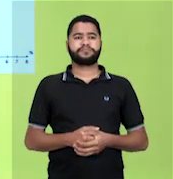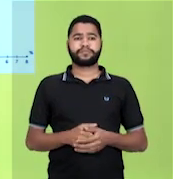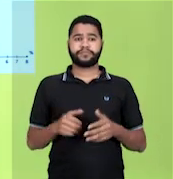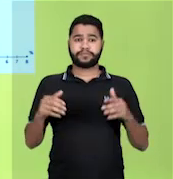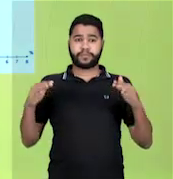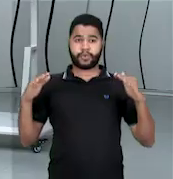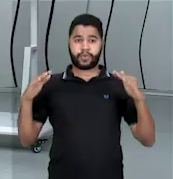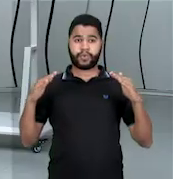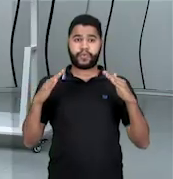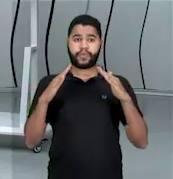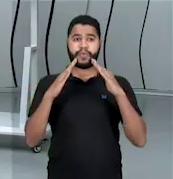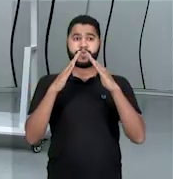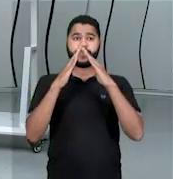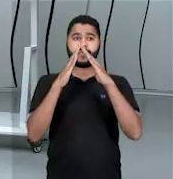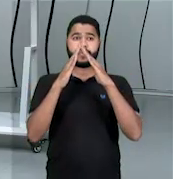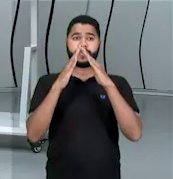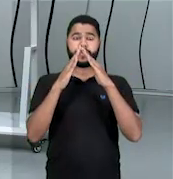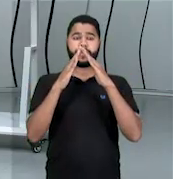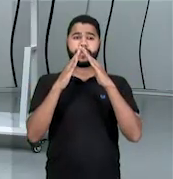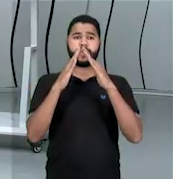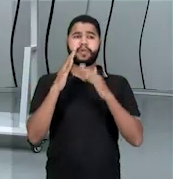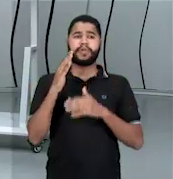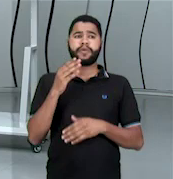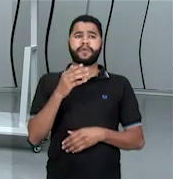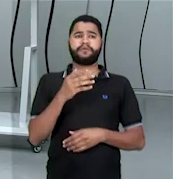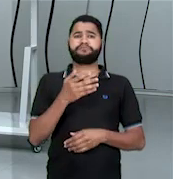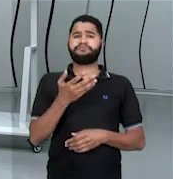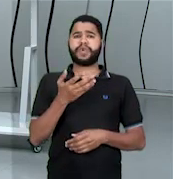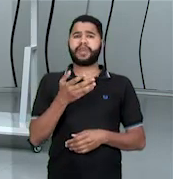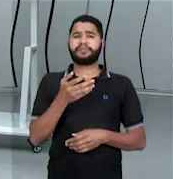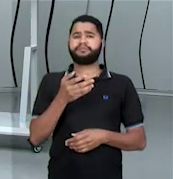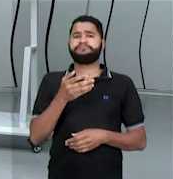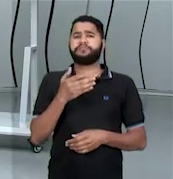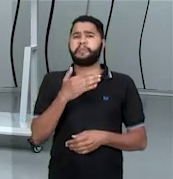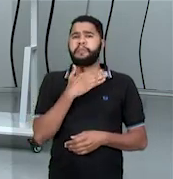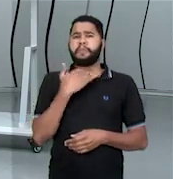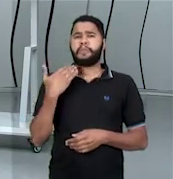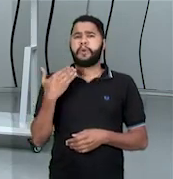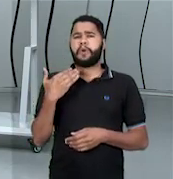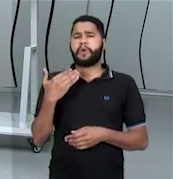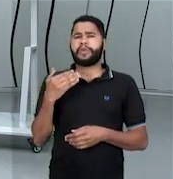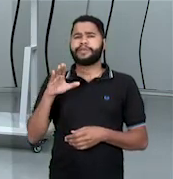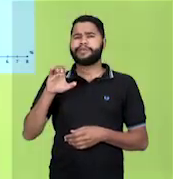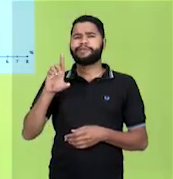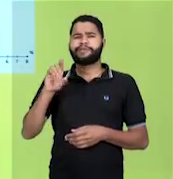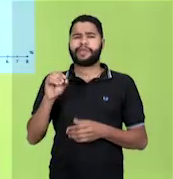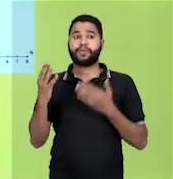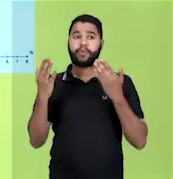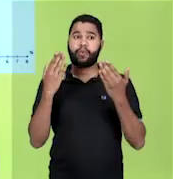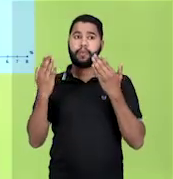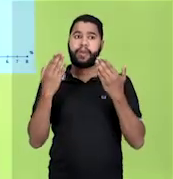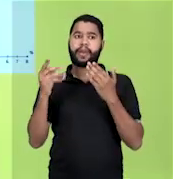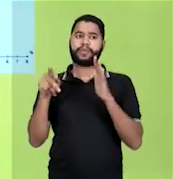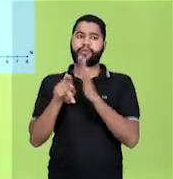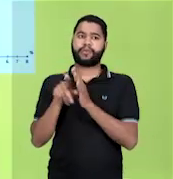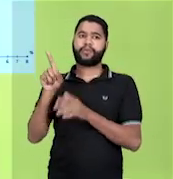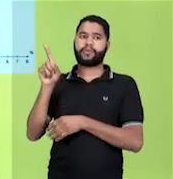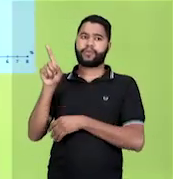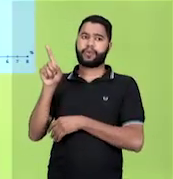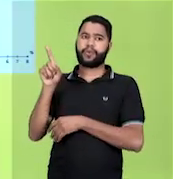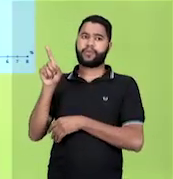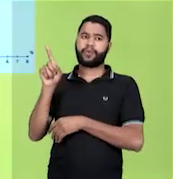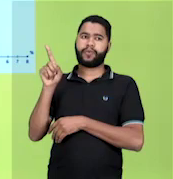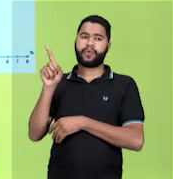etária africana, você tem ali uma expectativa de vida muito menor, se comparado com o europeu, que é mais